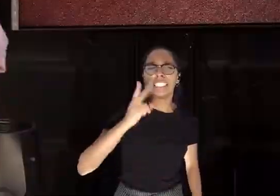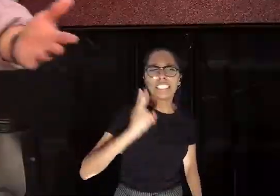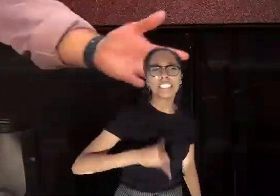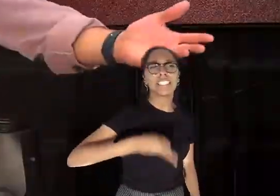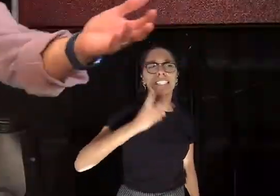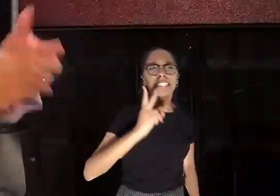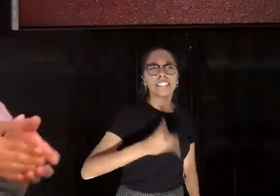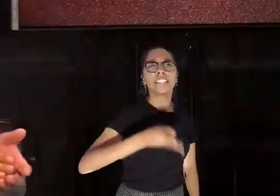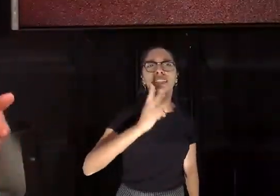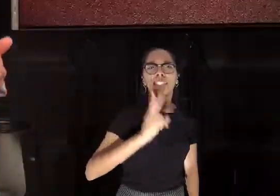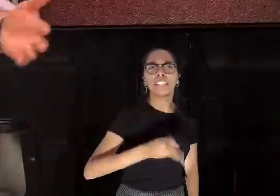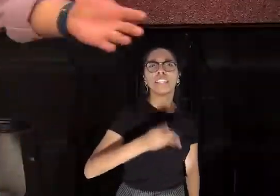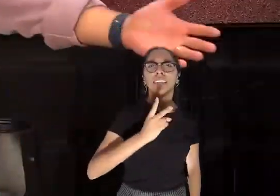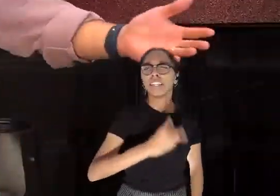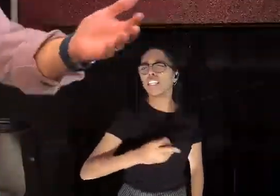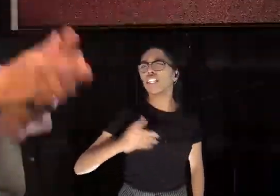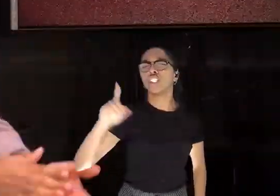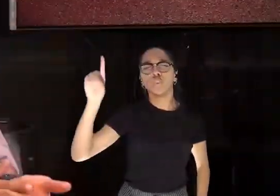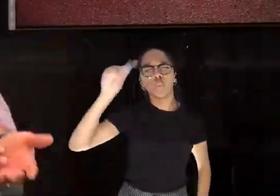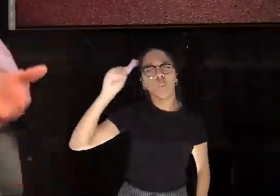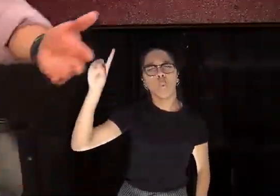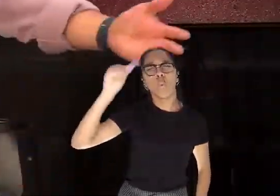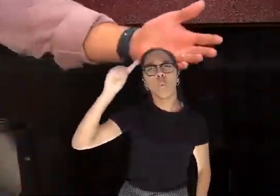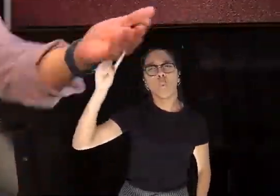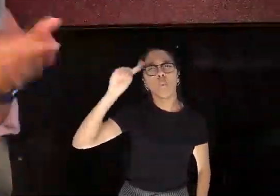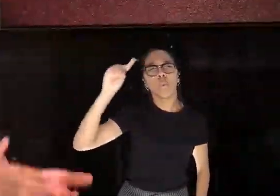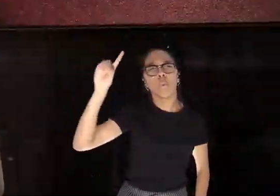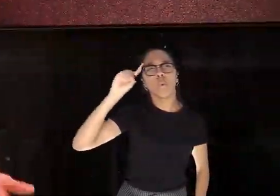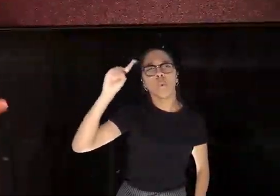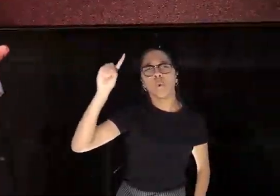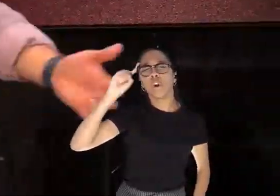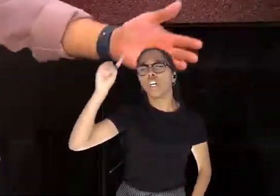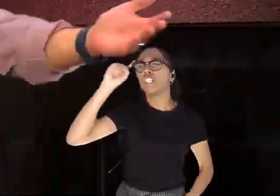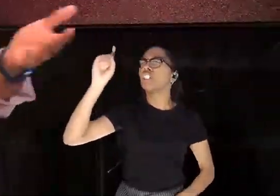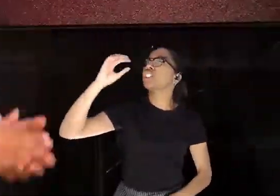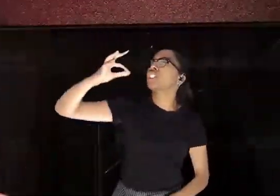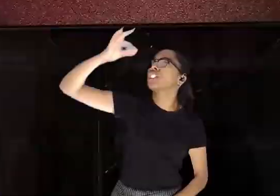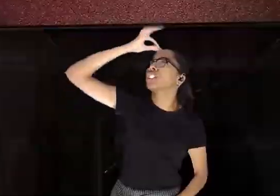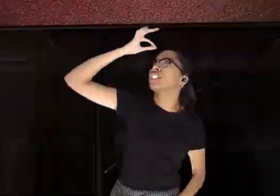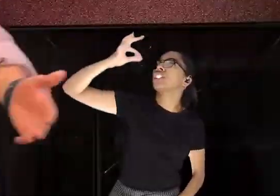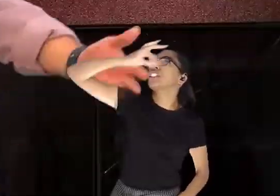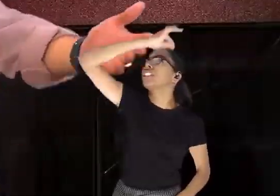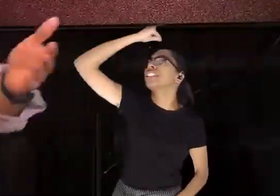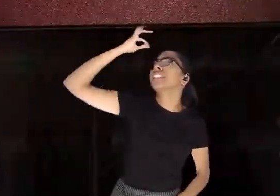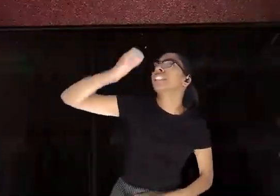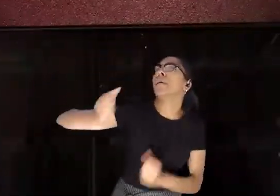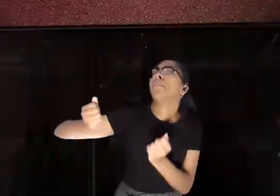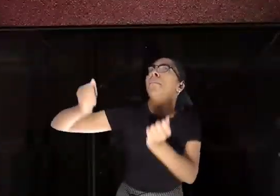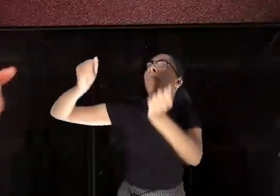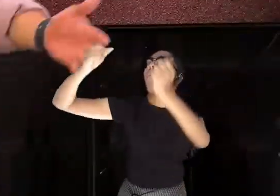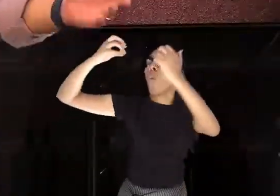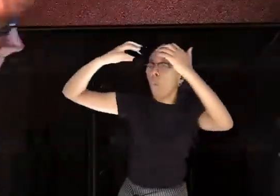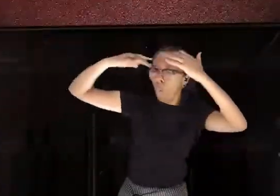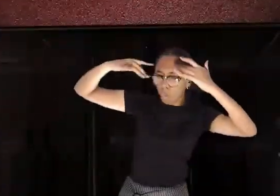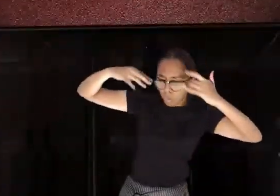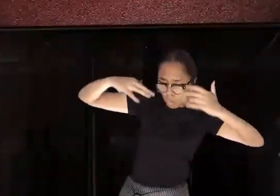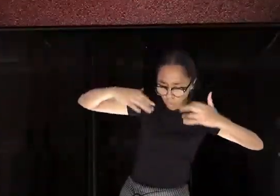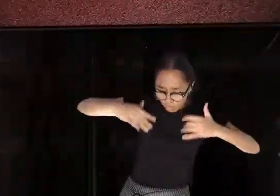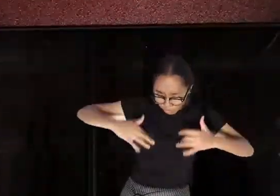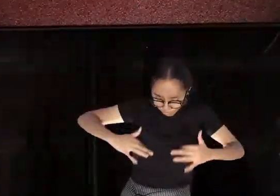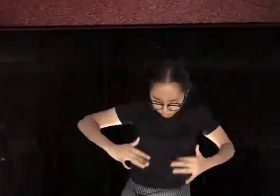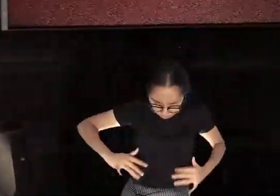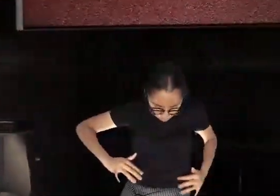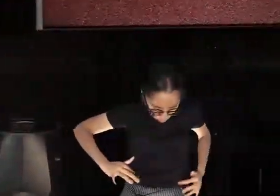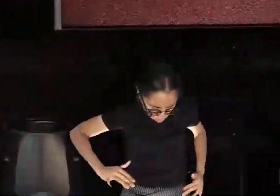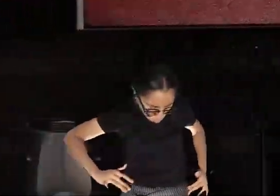24 horas. O diabo tira, as pessoas tiram, a macumba tira, a calúnia tira, a perseguição tira, a dúvida